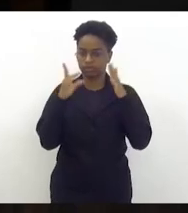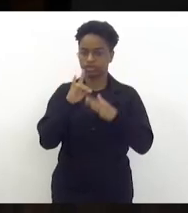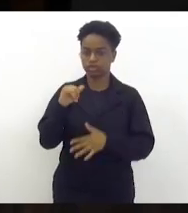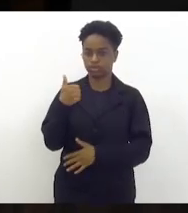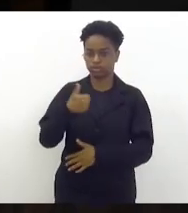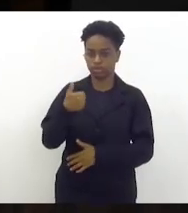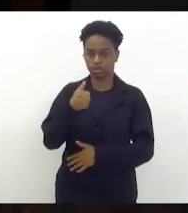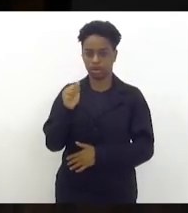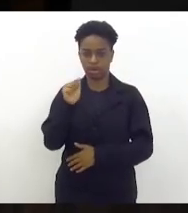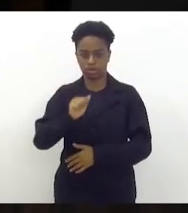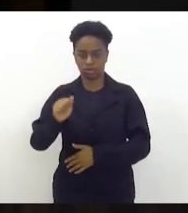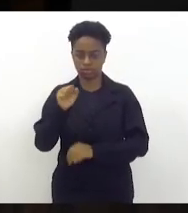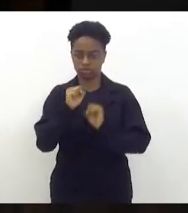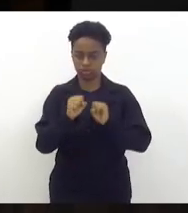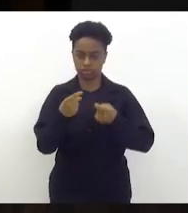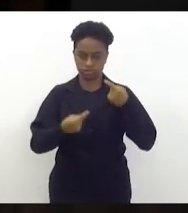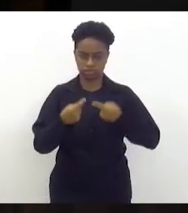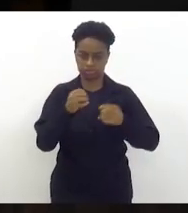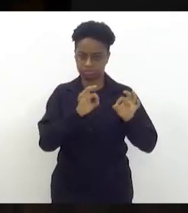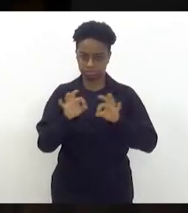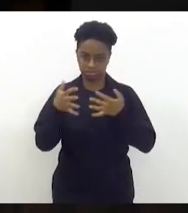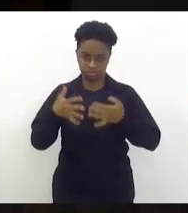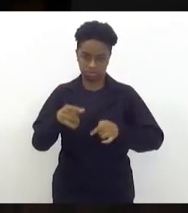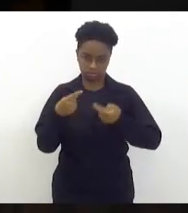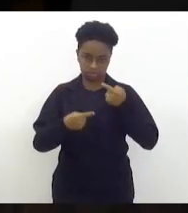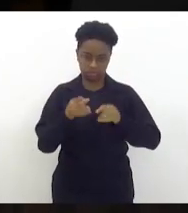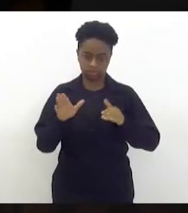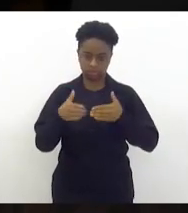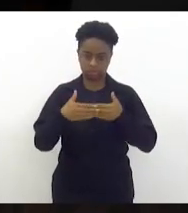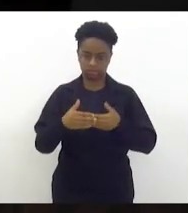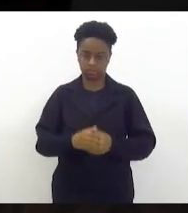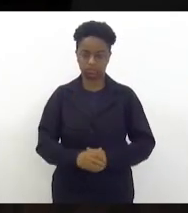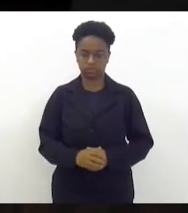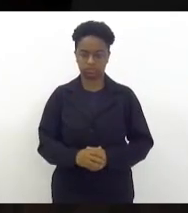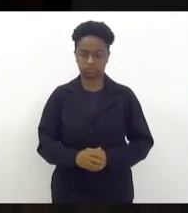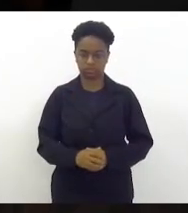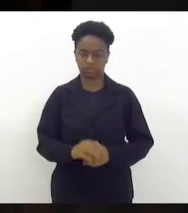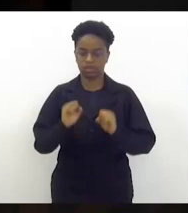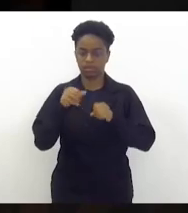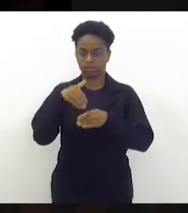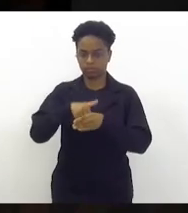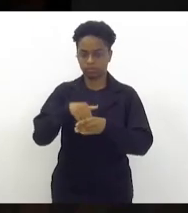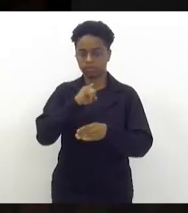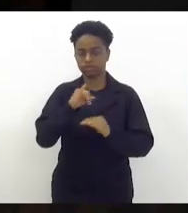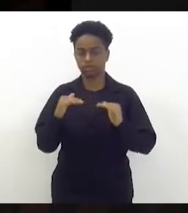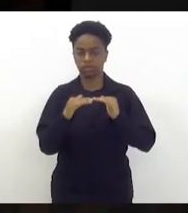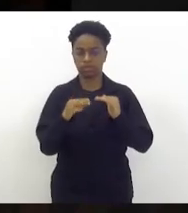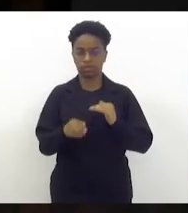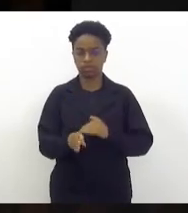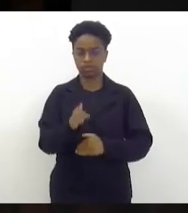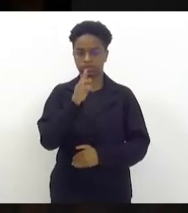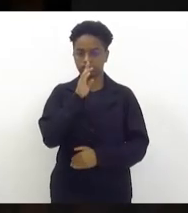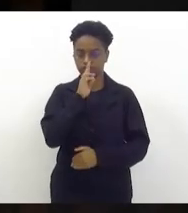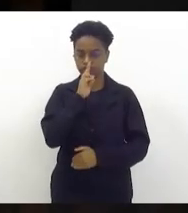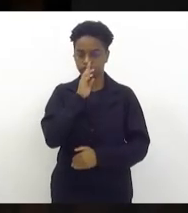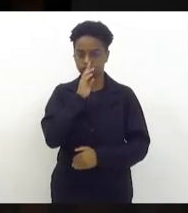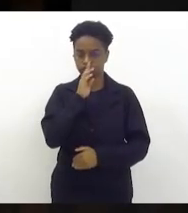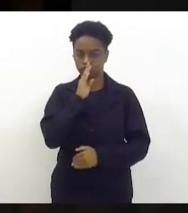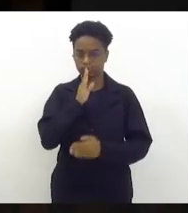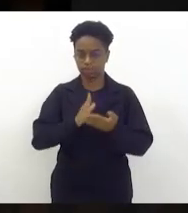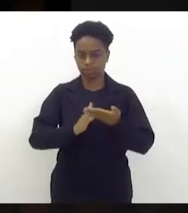agosto. Em discussão, não havendo quem queira discutir, encerrada a discussão. Em votação, senhores que aprovam, permaneçam como